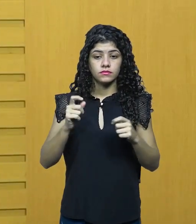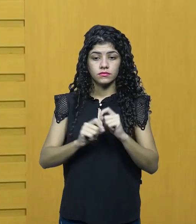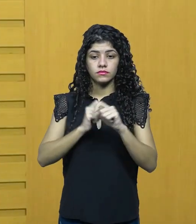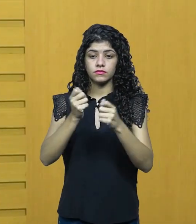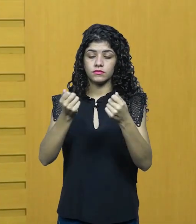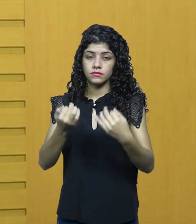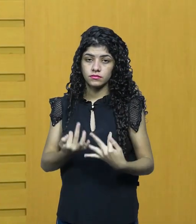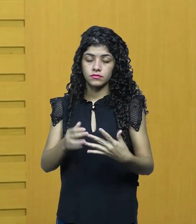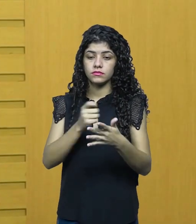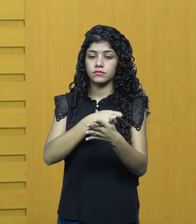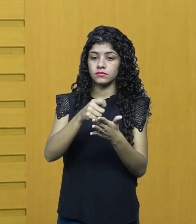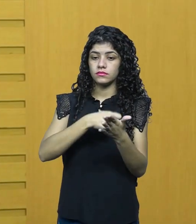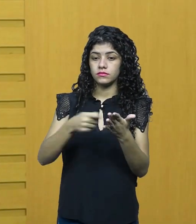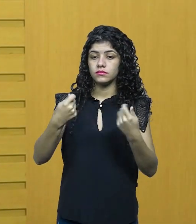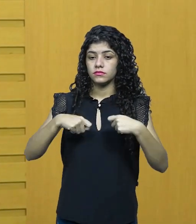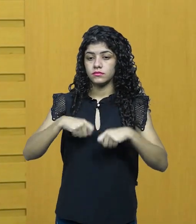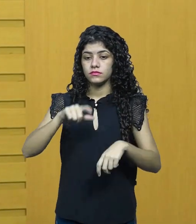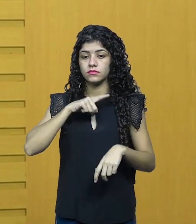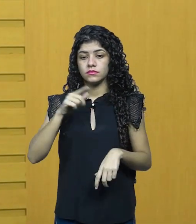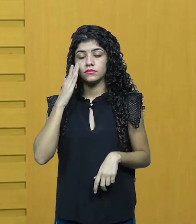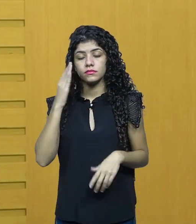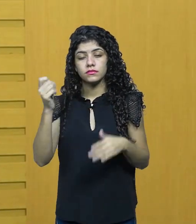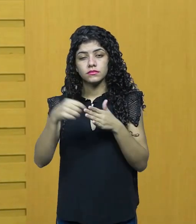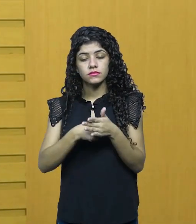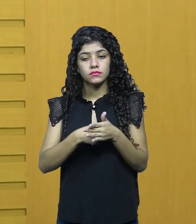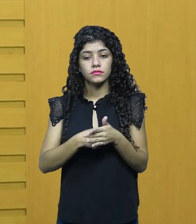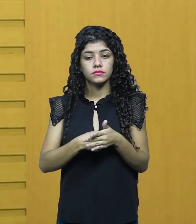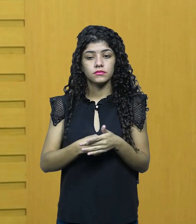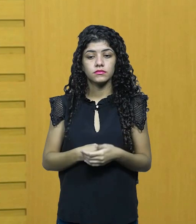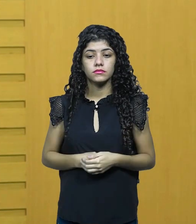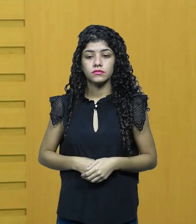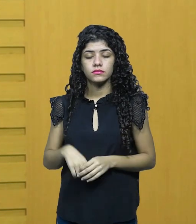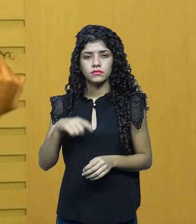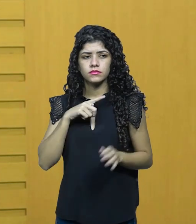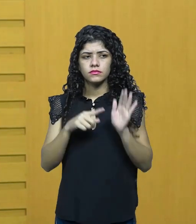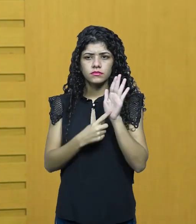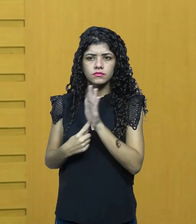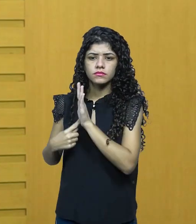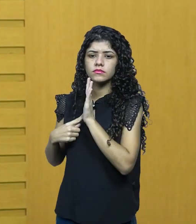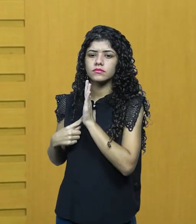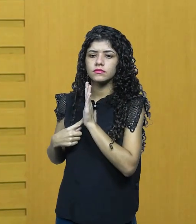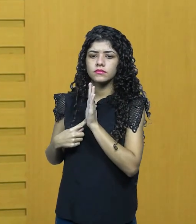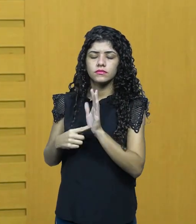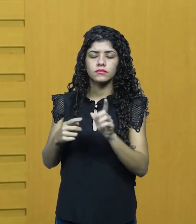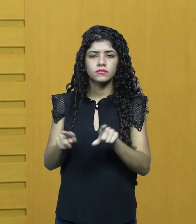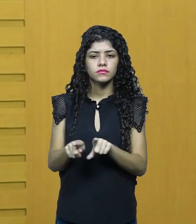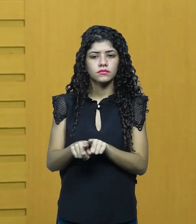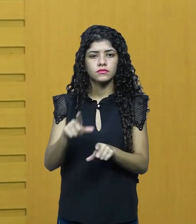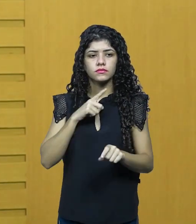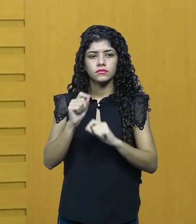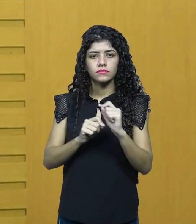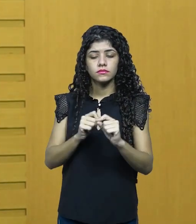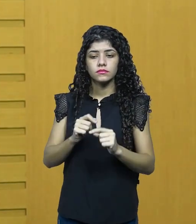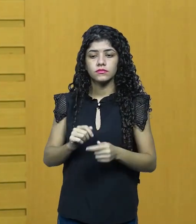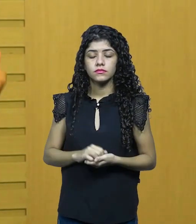forem colocar algo ali no texto, vocês têm que fazer essa pergunta também. Além disso, aqui é mostrável, vocês